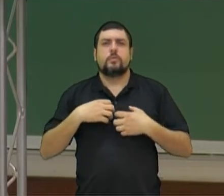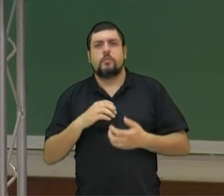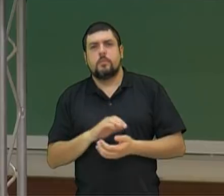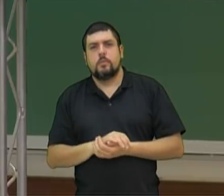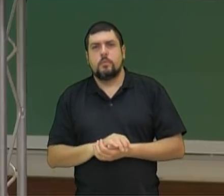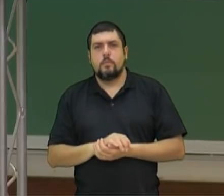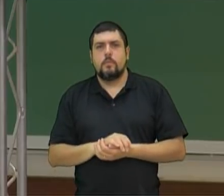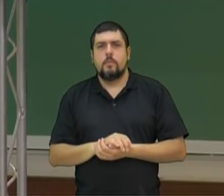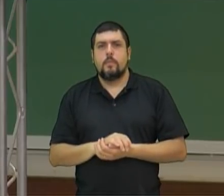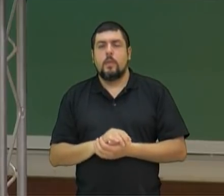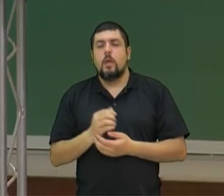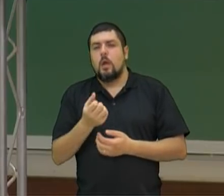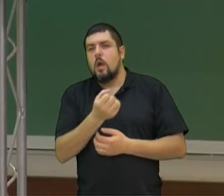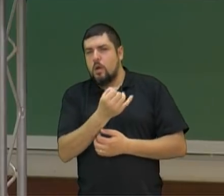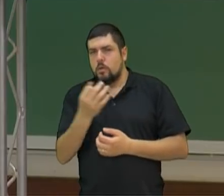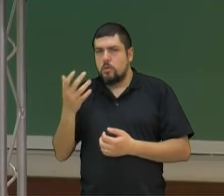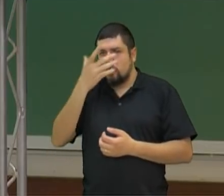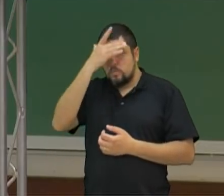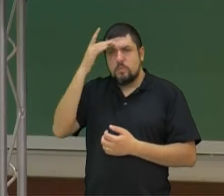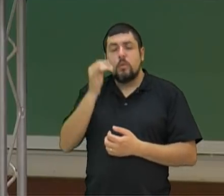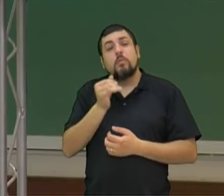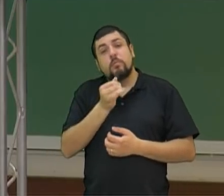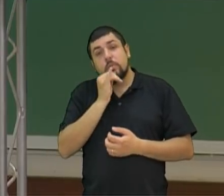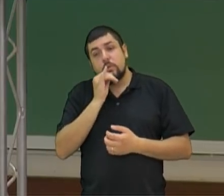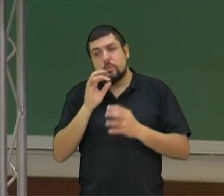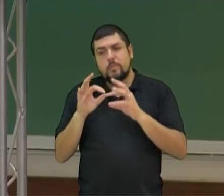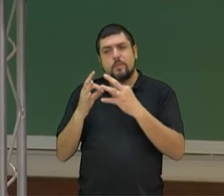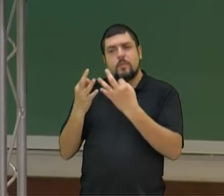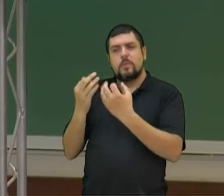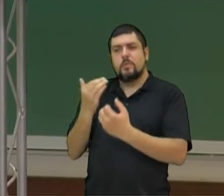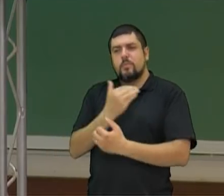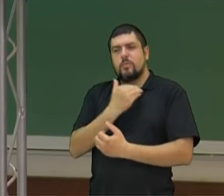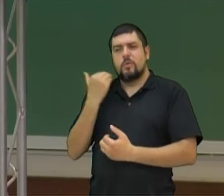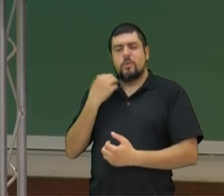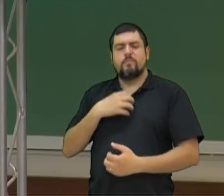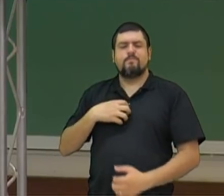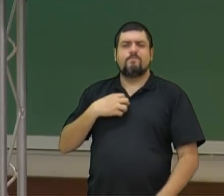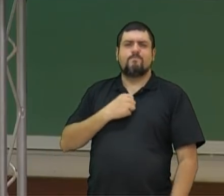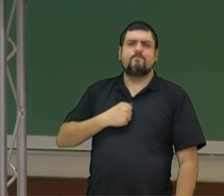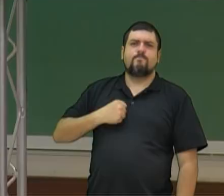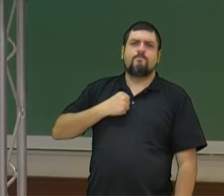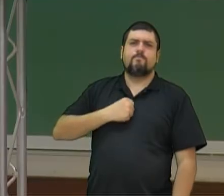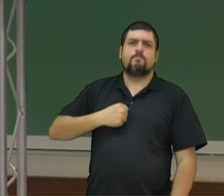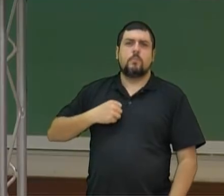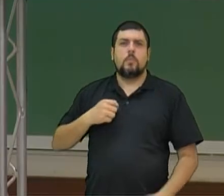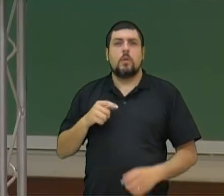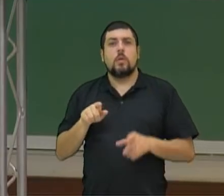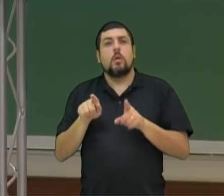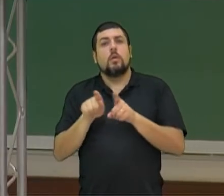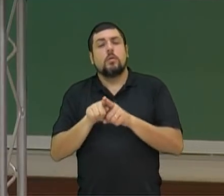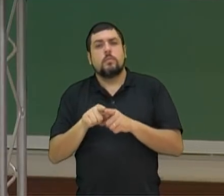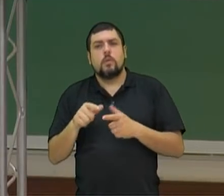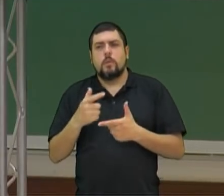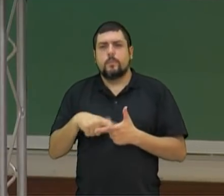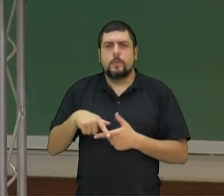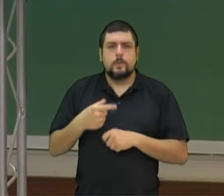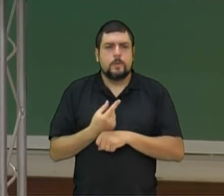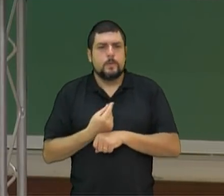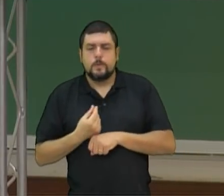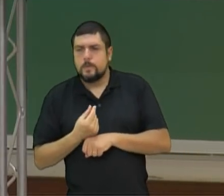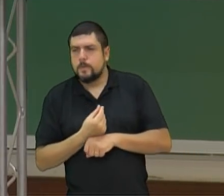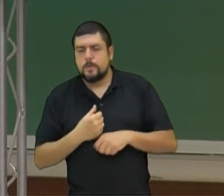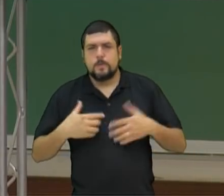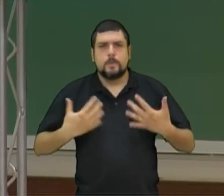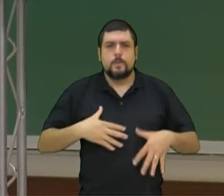por algumas situações. A perda de um ente querido, né, problemas financeiros, a falta de um emprego.